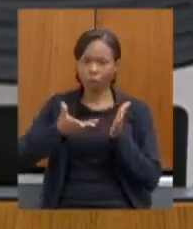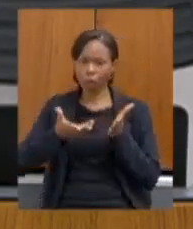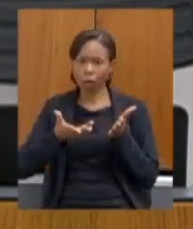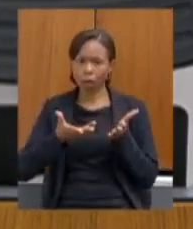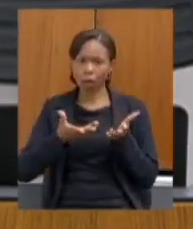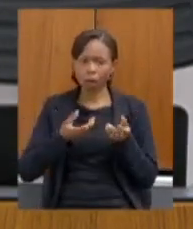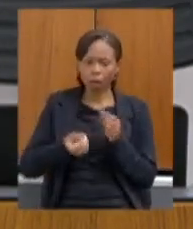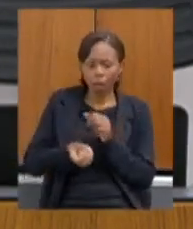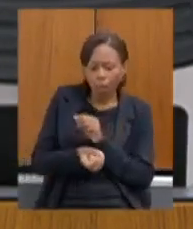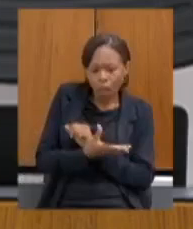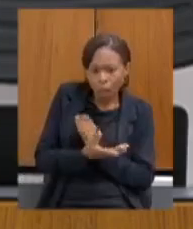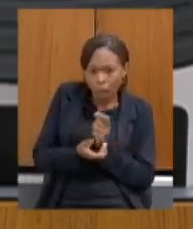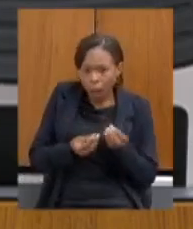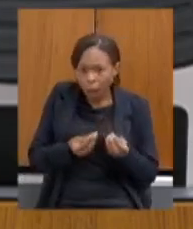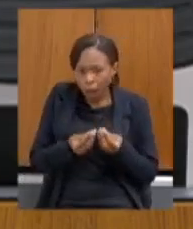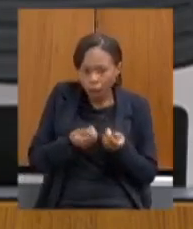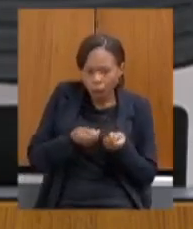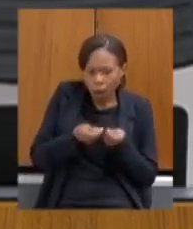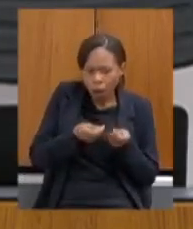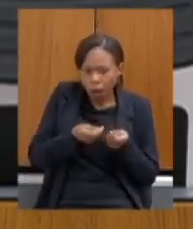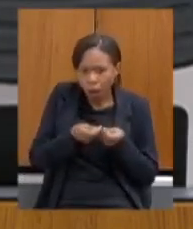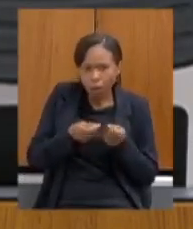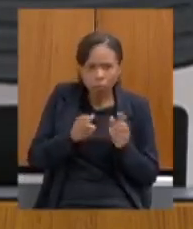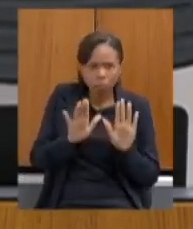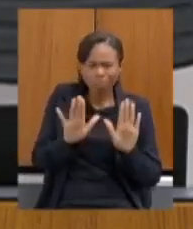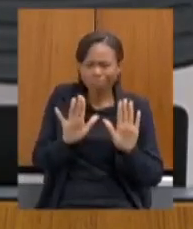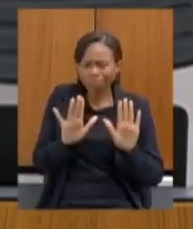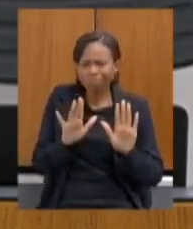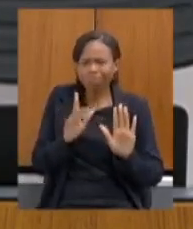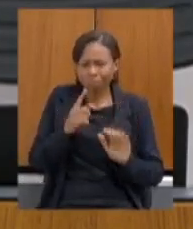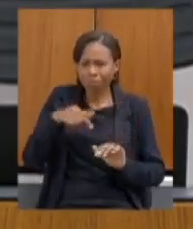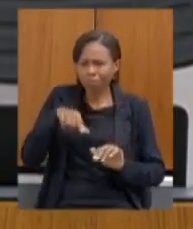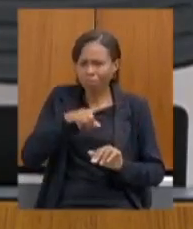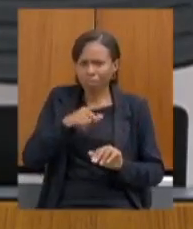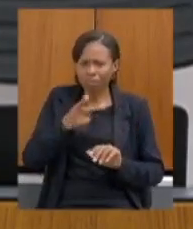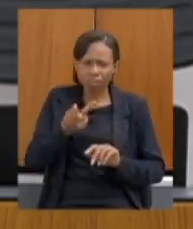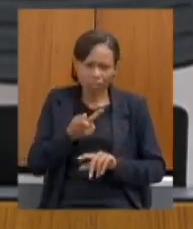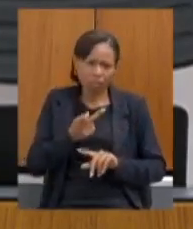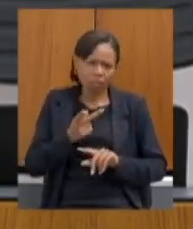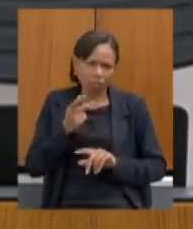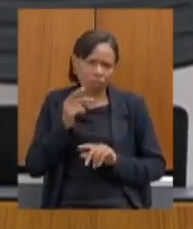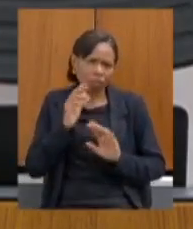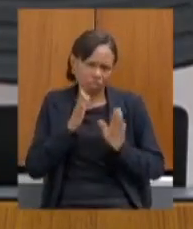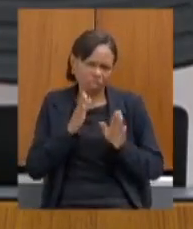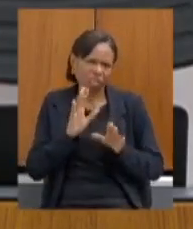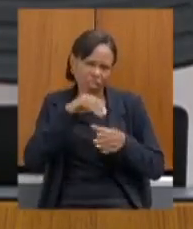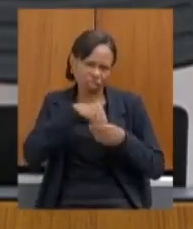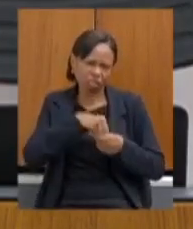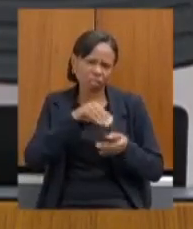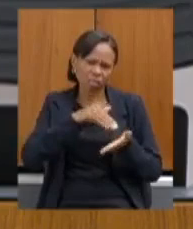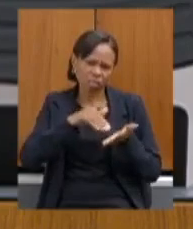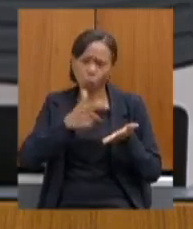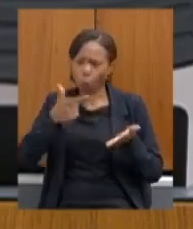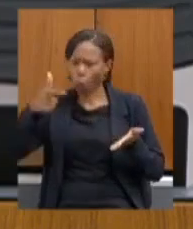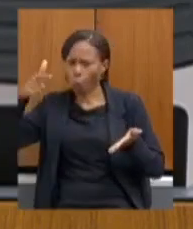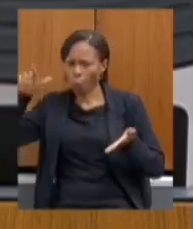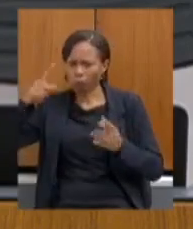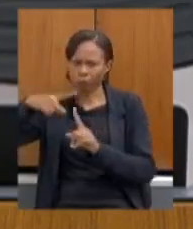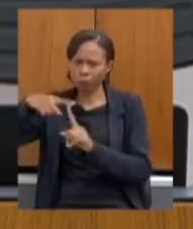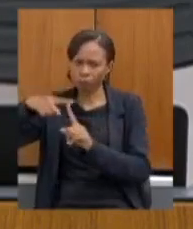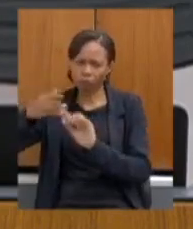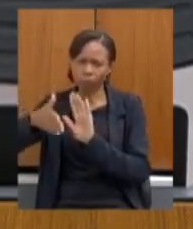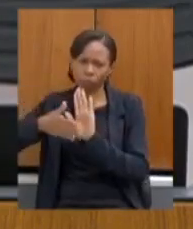para barganhar, com certeza absoluta, vocês já receberam lá, com certeza absoluta, outras propostas